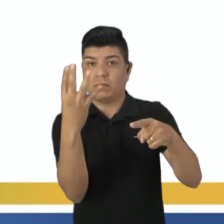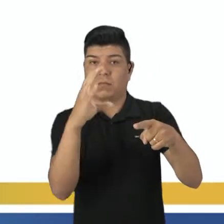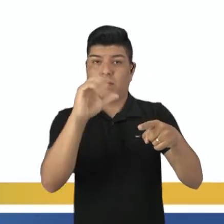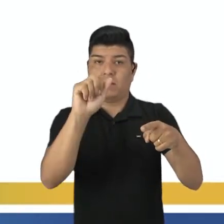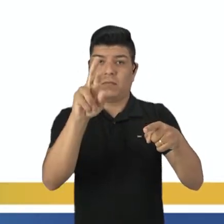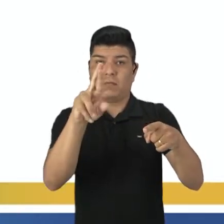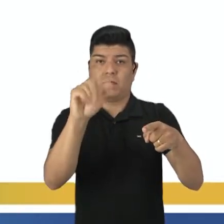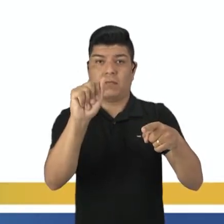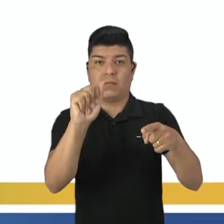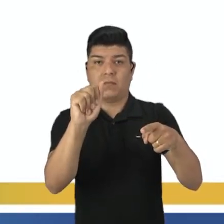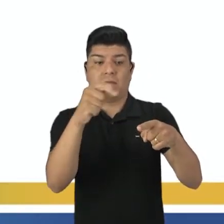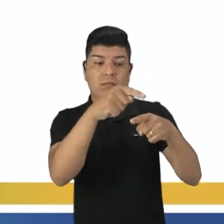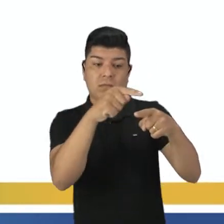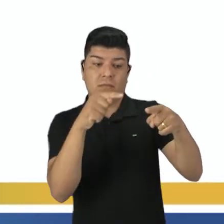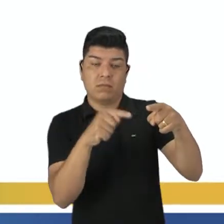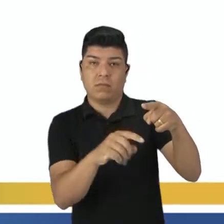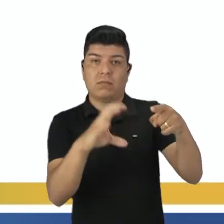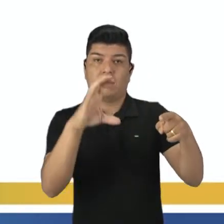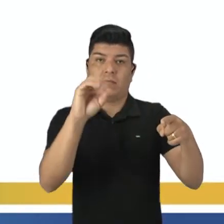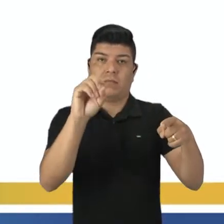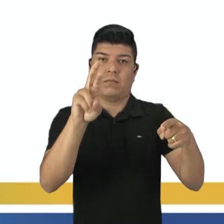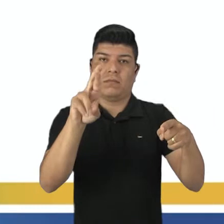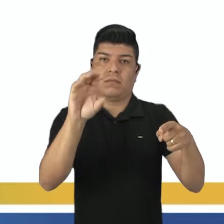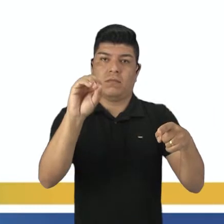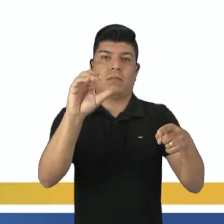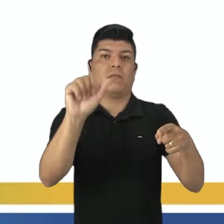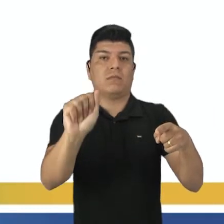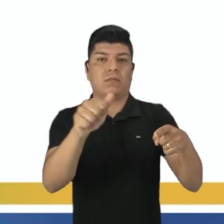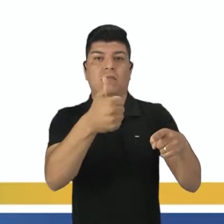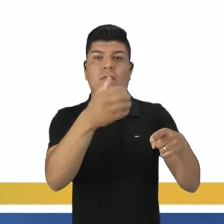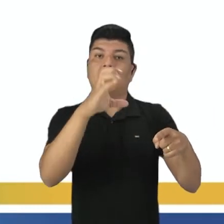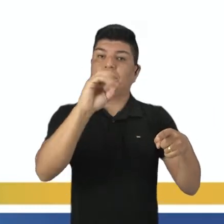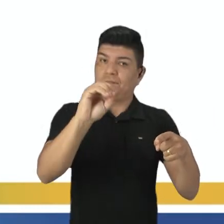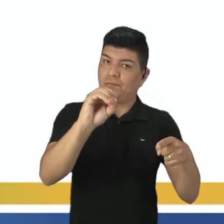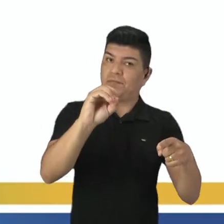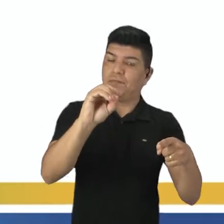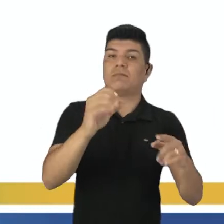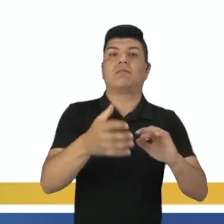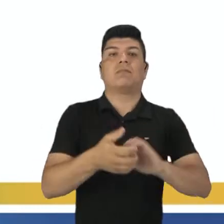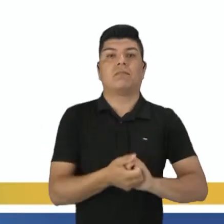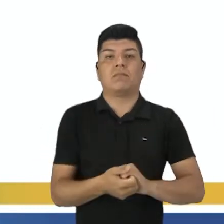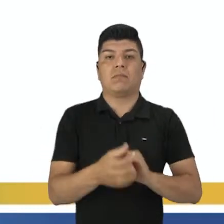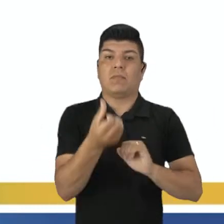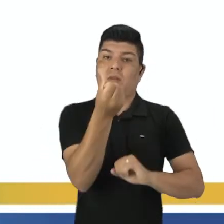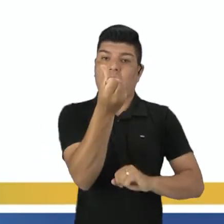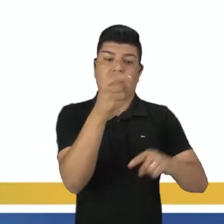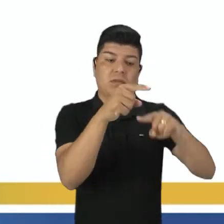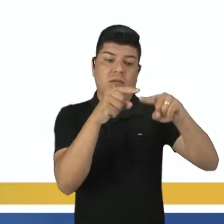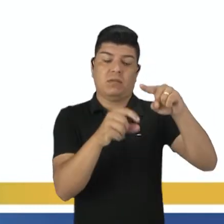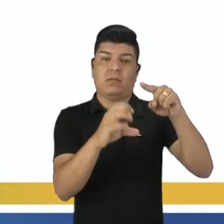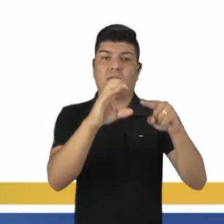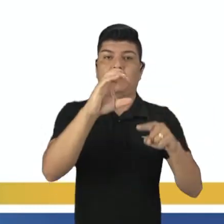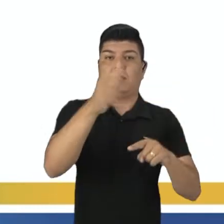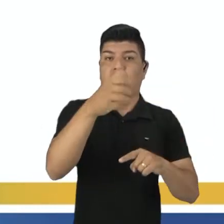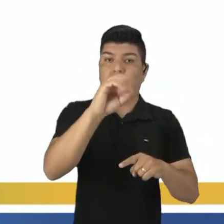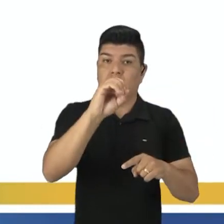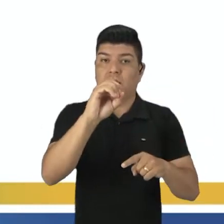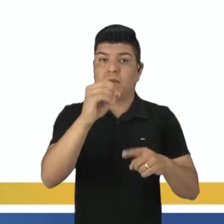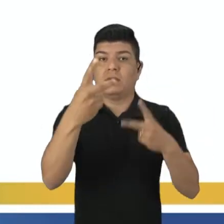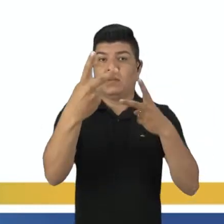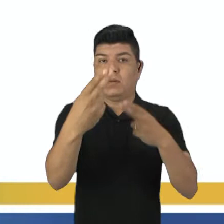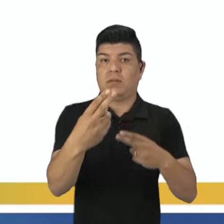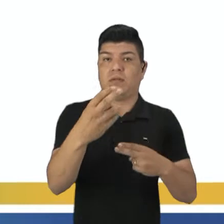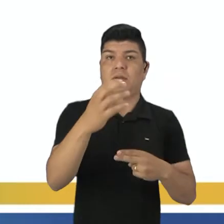cara pela quantidade de vezes que a moeda foi lançada, que é 10. Então, 6 dividido para 10 dá 0,6 aí de